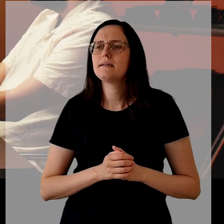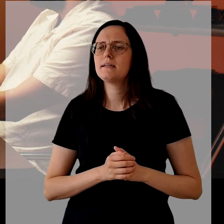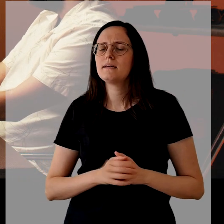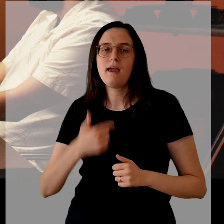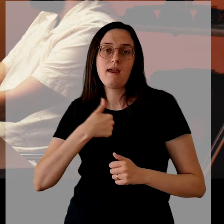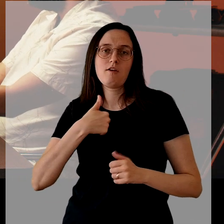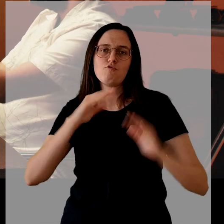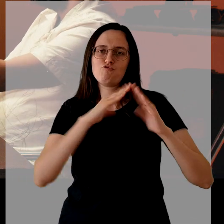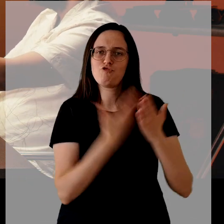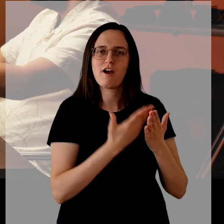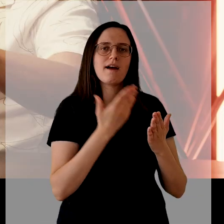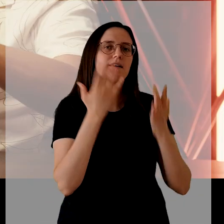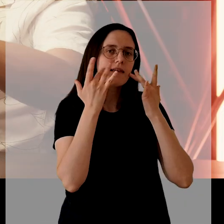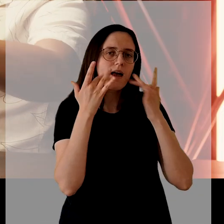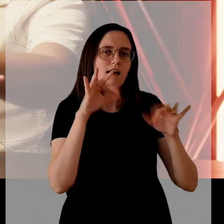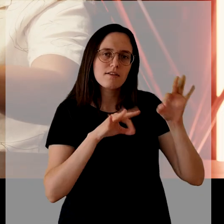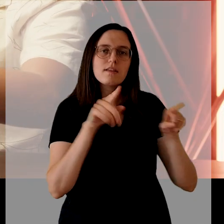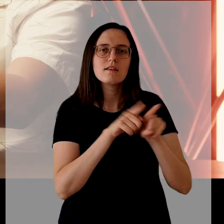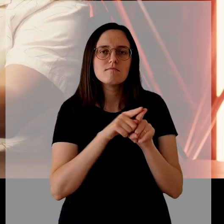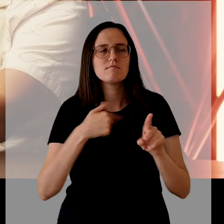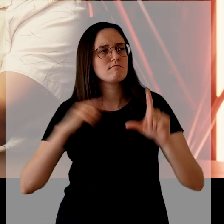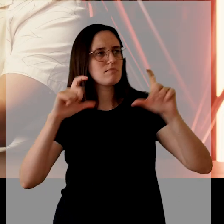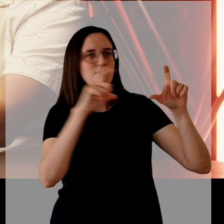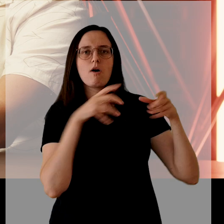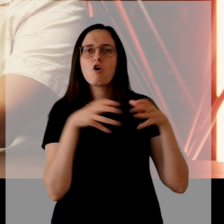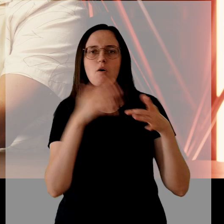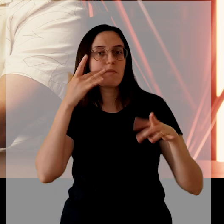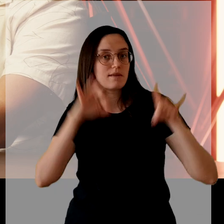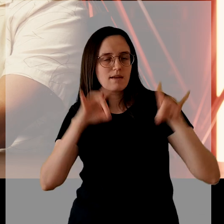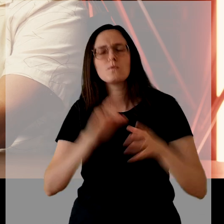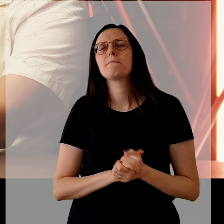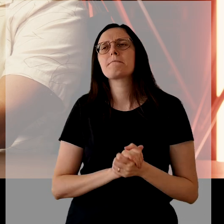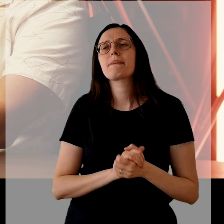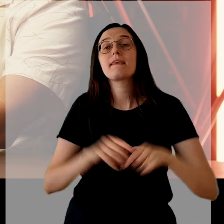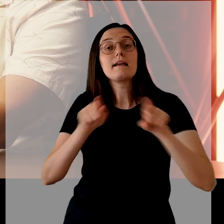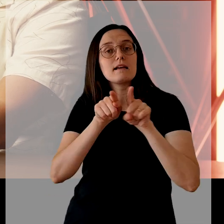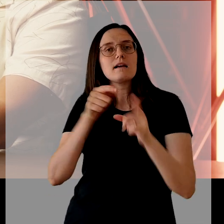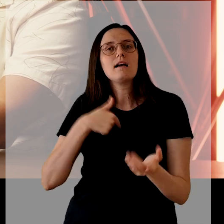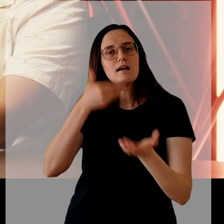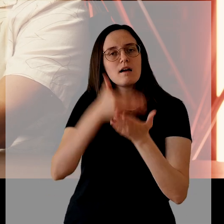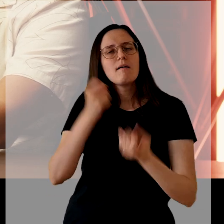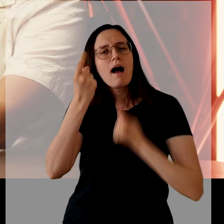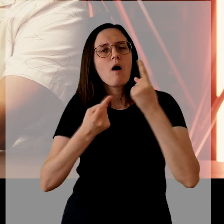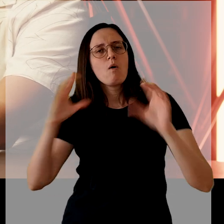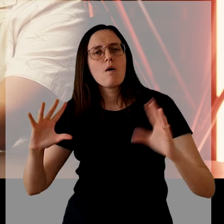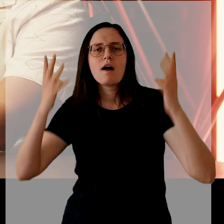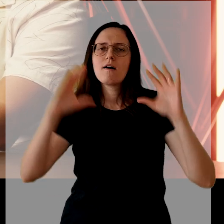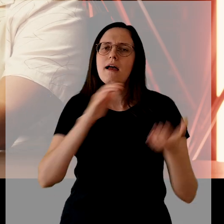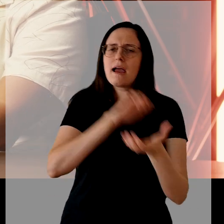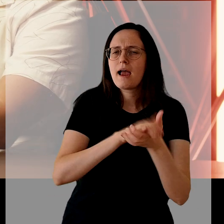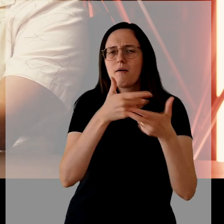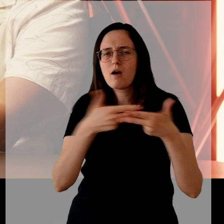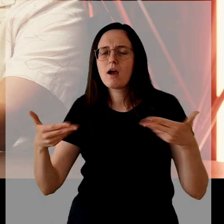E eu fazia teatro na escola, então comecei a fotografar os grupos de teatro. E também comecei a fazer alguns eventos,